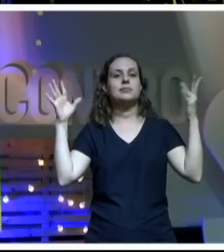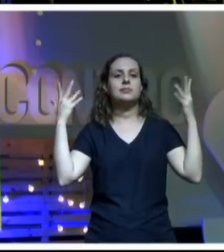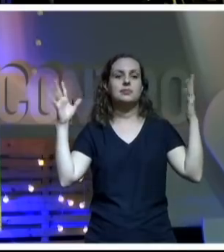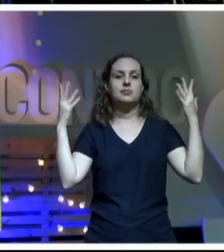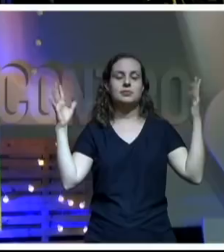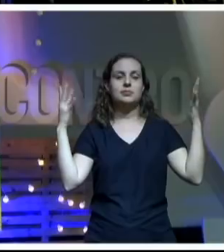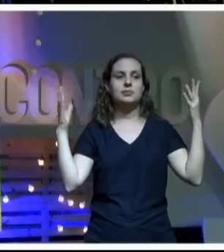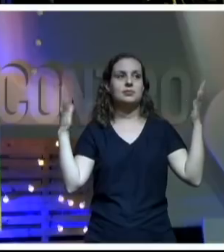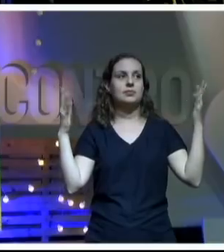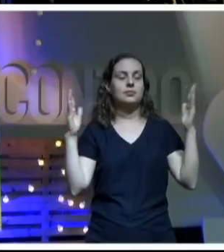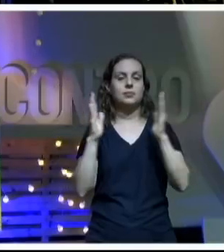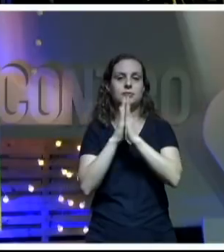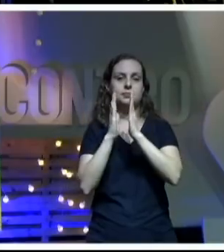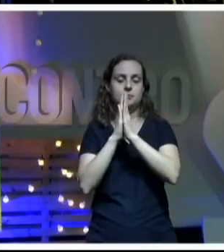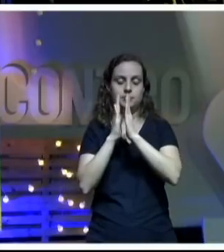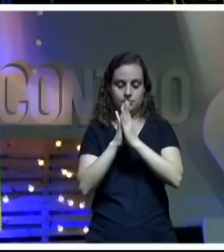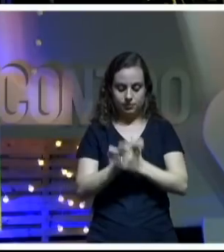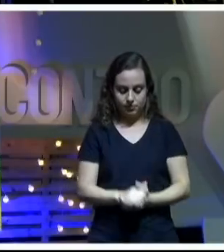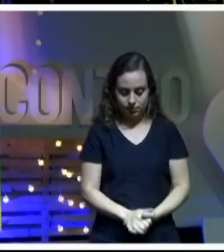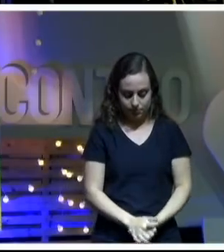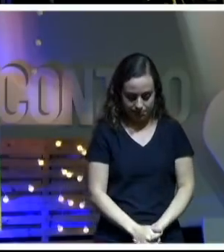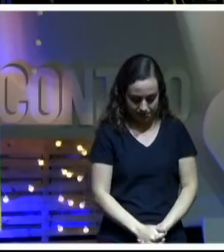a morar